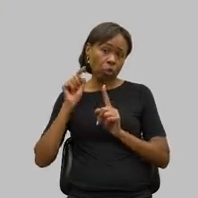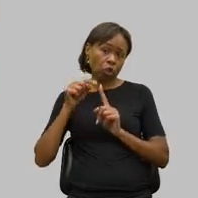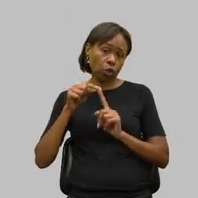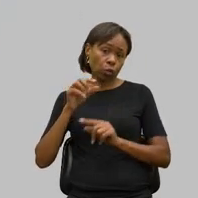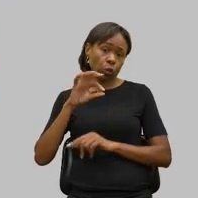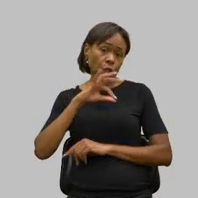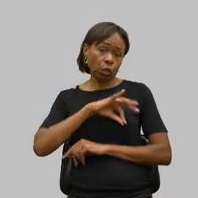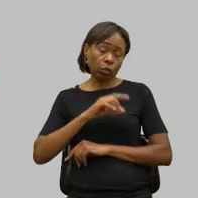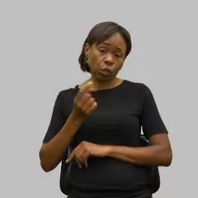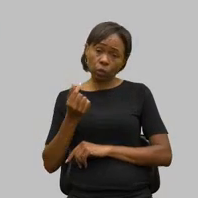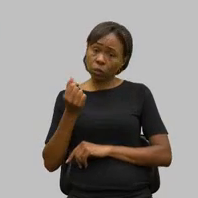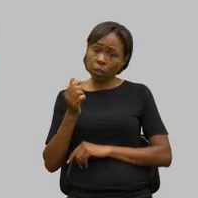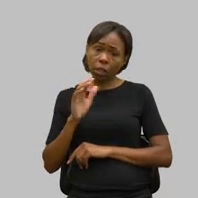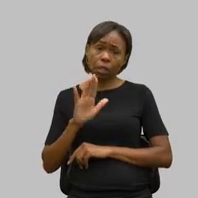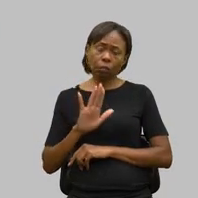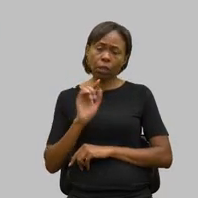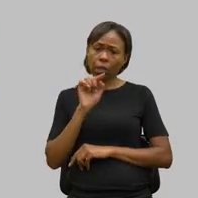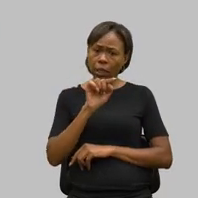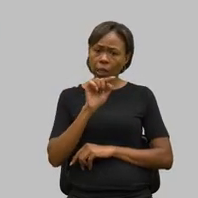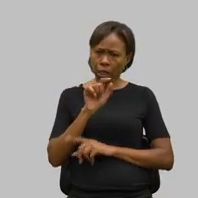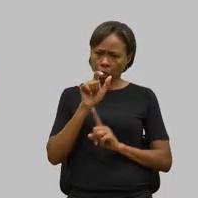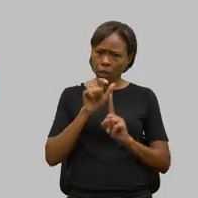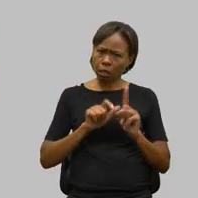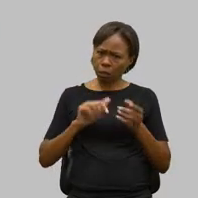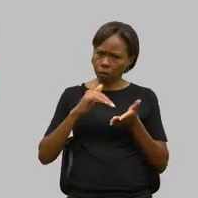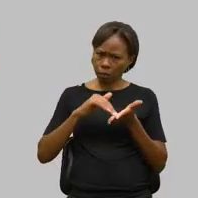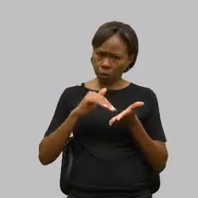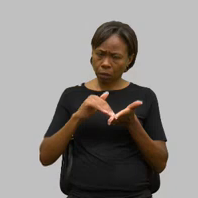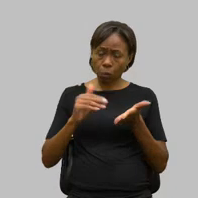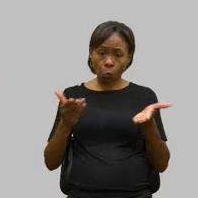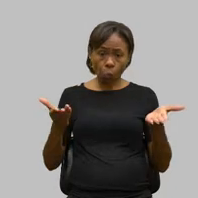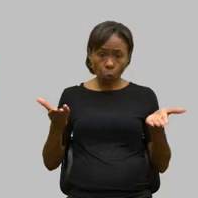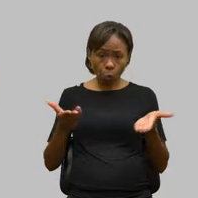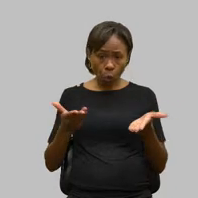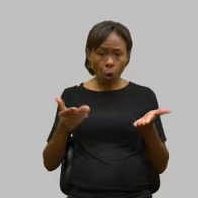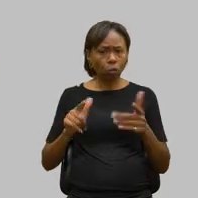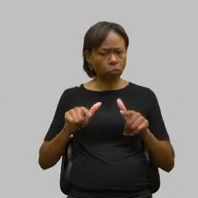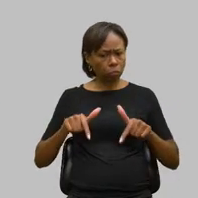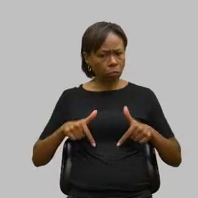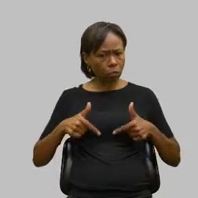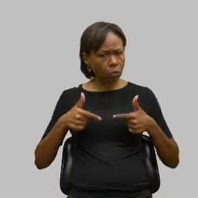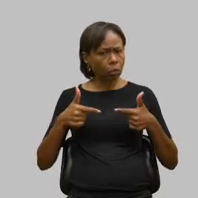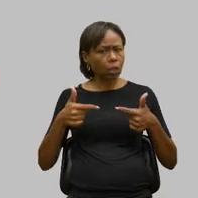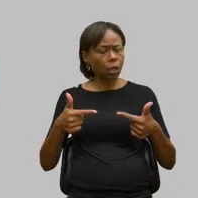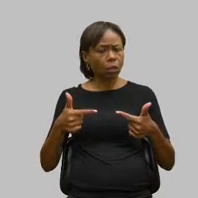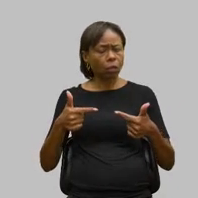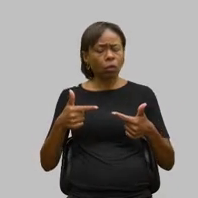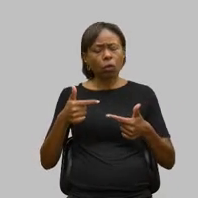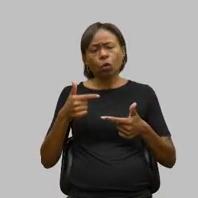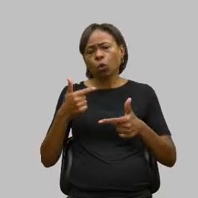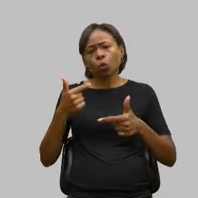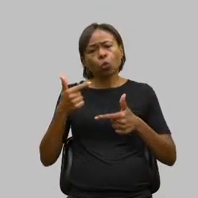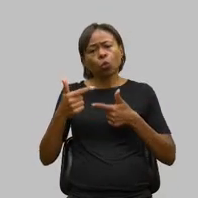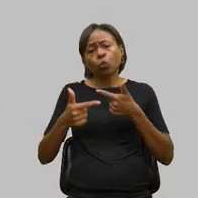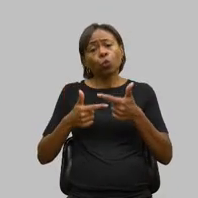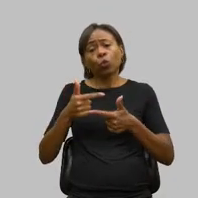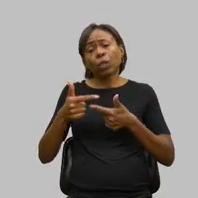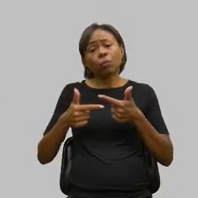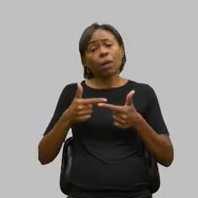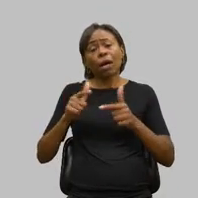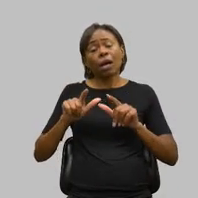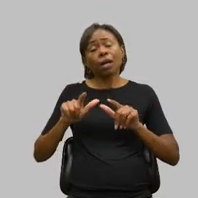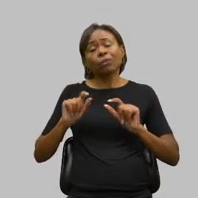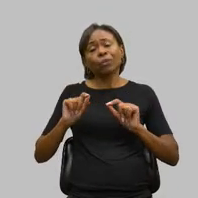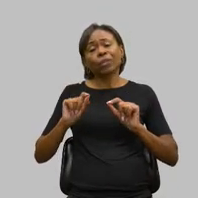Como secretário, hoje, ele tem esse desprendimento na função de atuar pelos